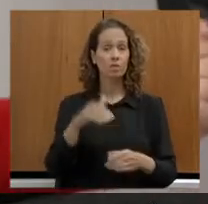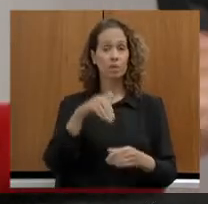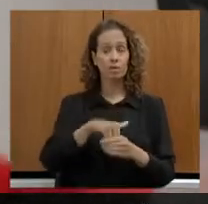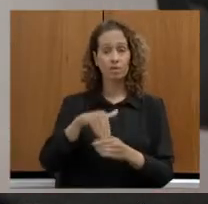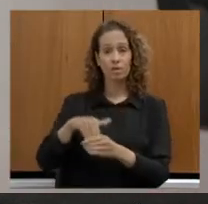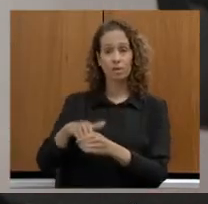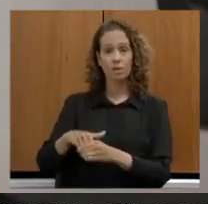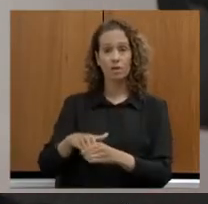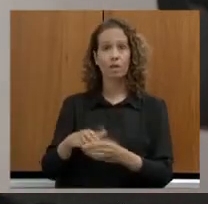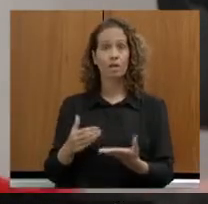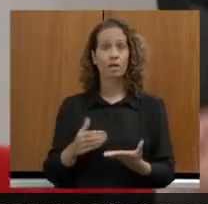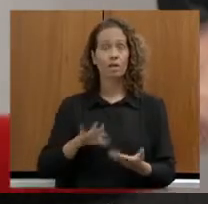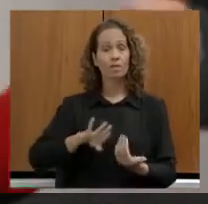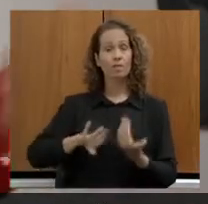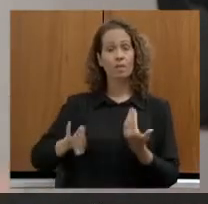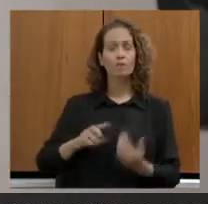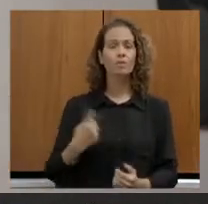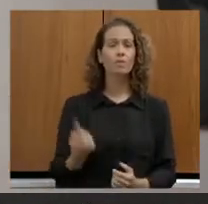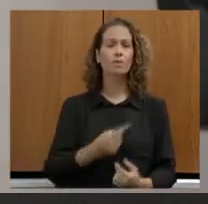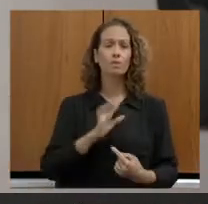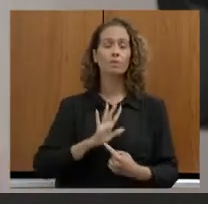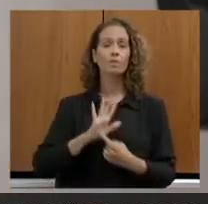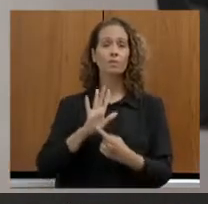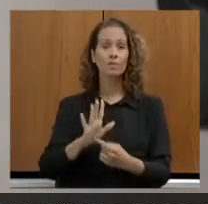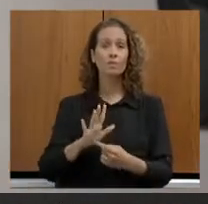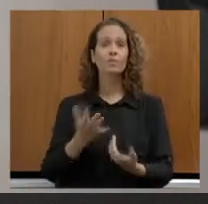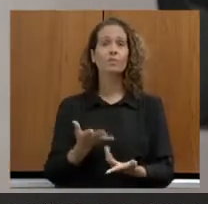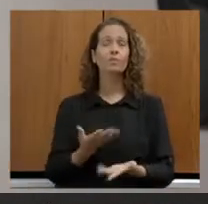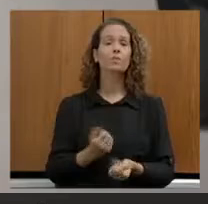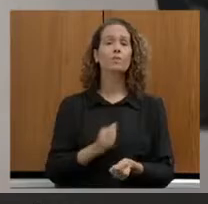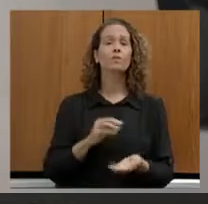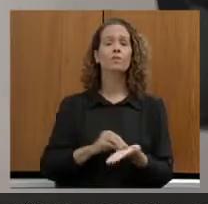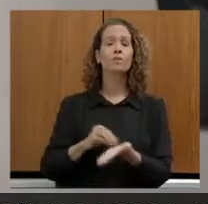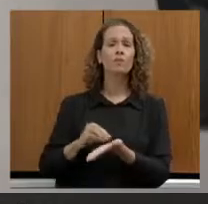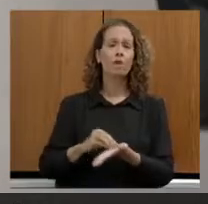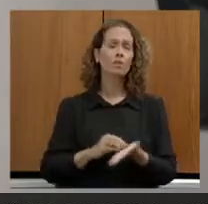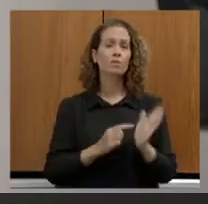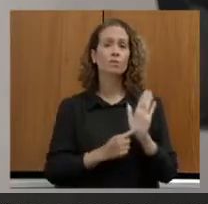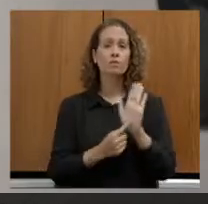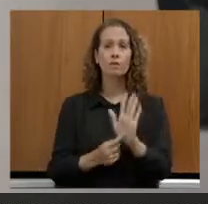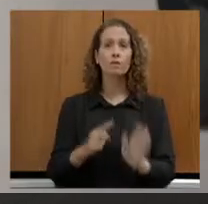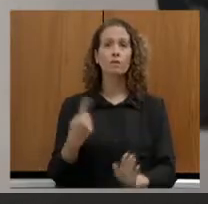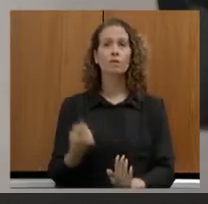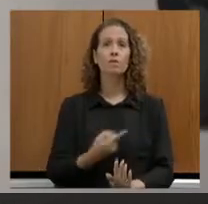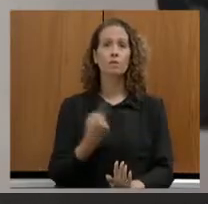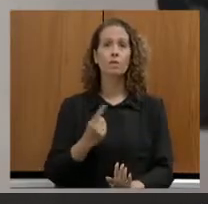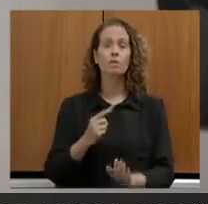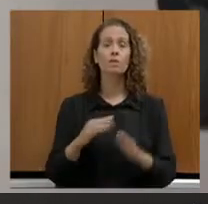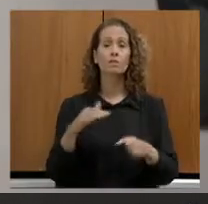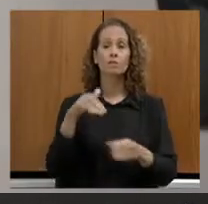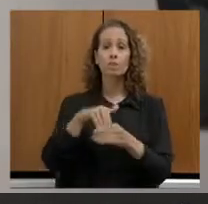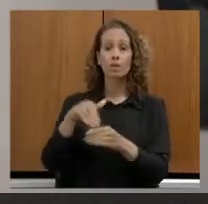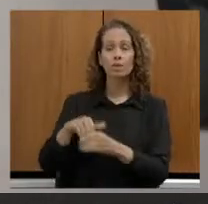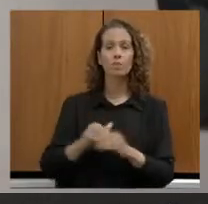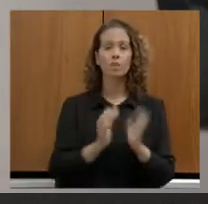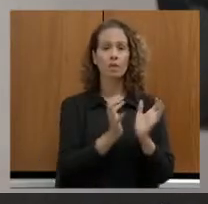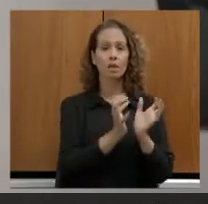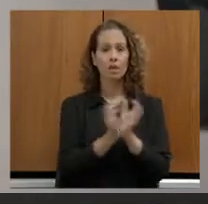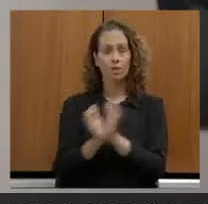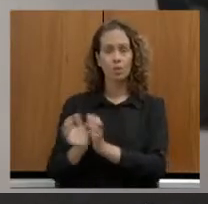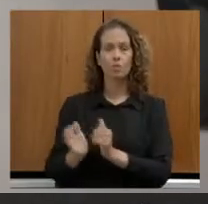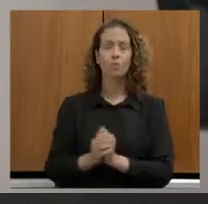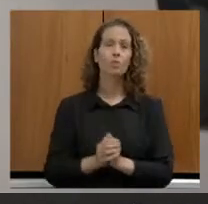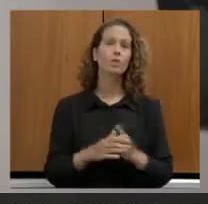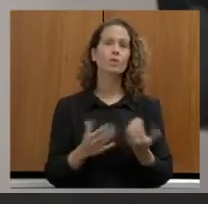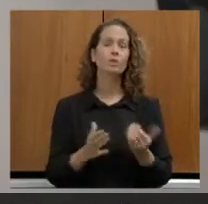votar em separado nós destacaremos na ausência do destaque nós Voltaremos todos os requerimentos em bloco é que